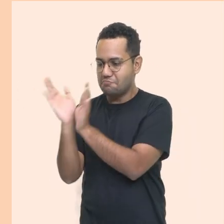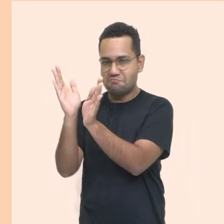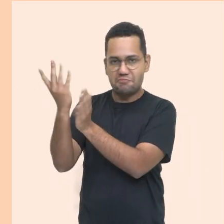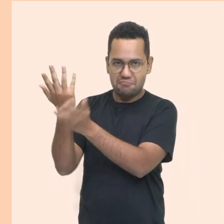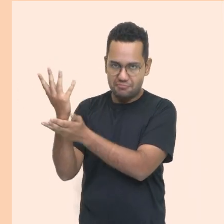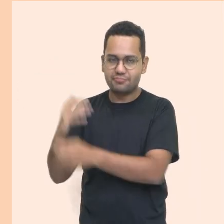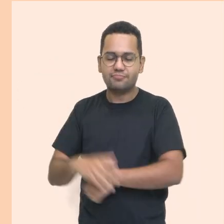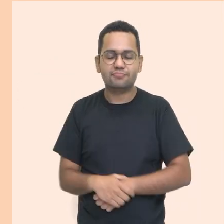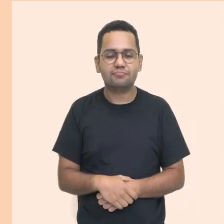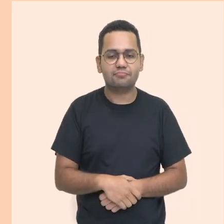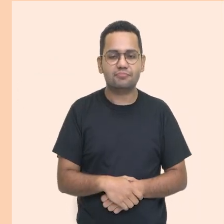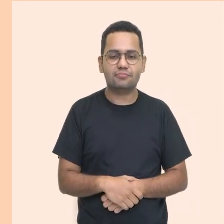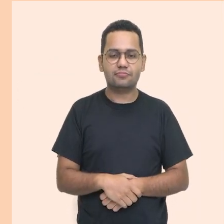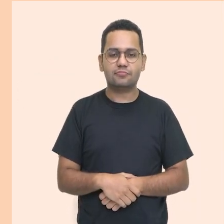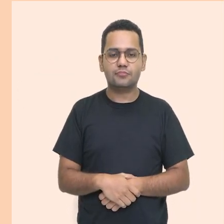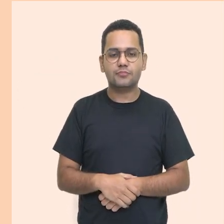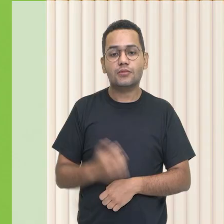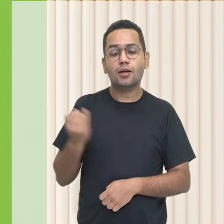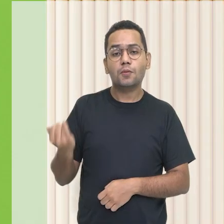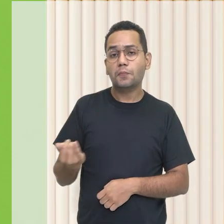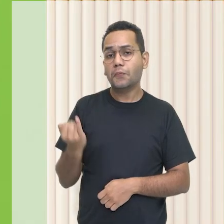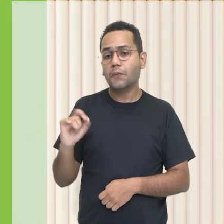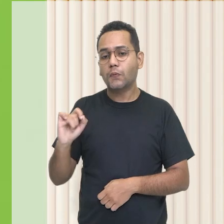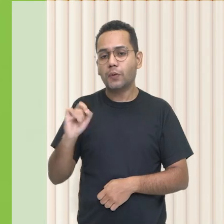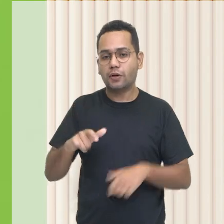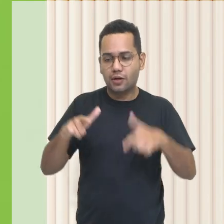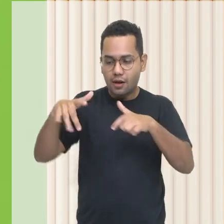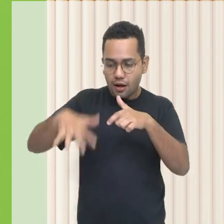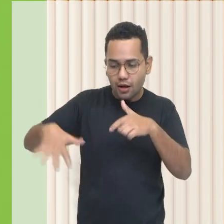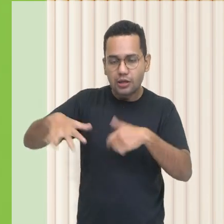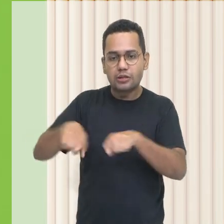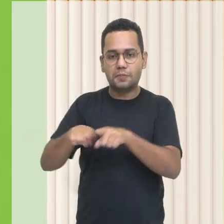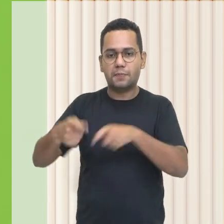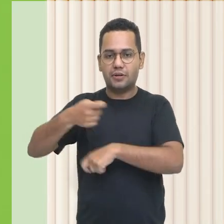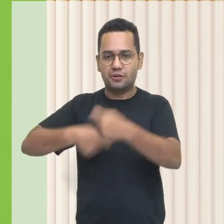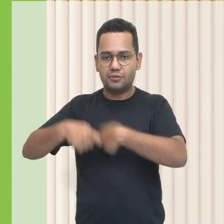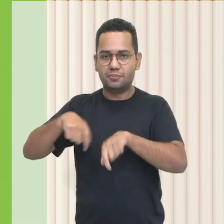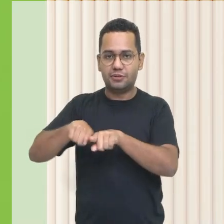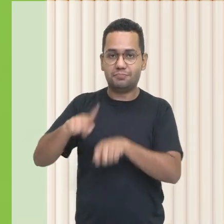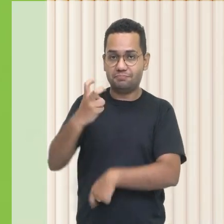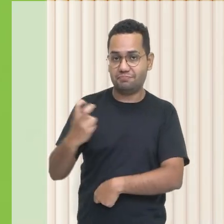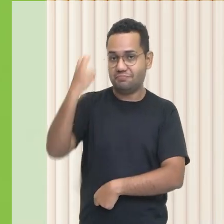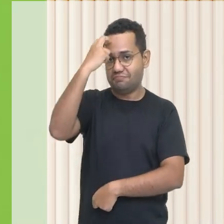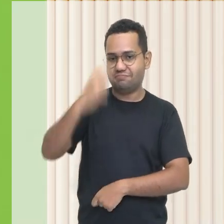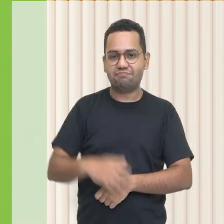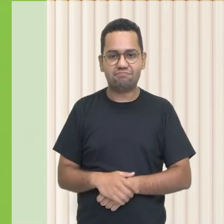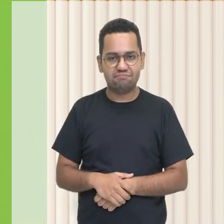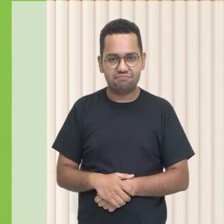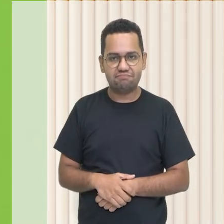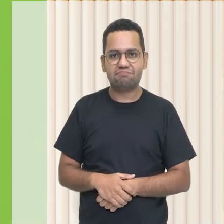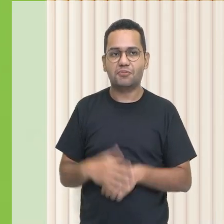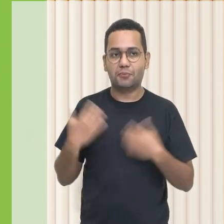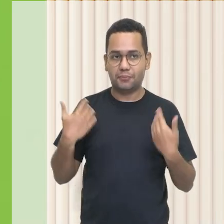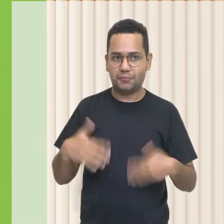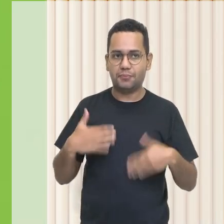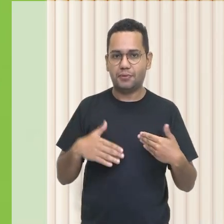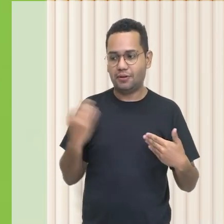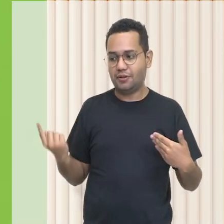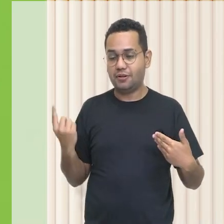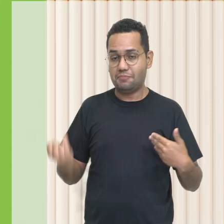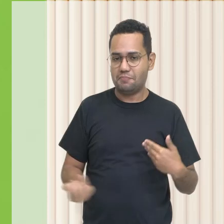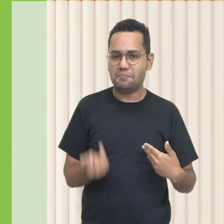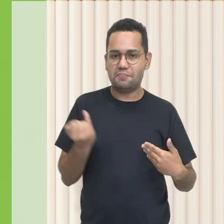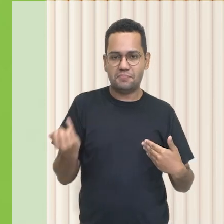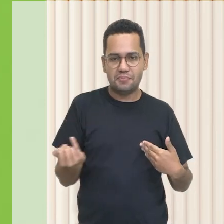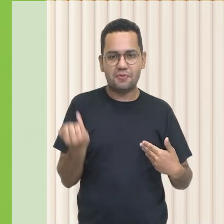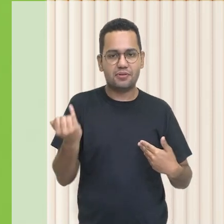aí tanto para a paisagem, quanto para a economia, quanto para a cultura. Ele é bem representado aí,